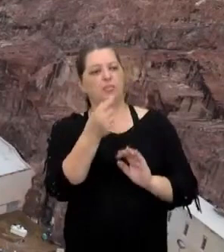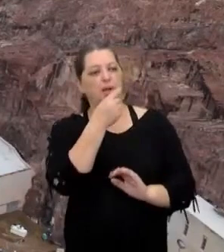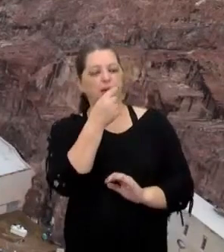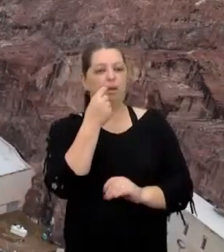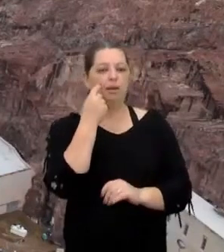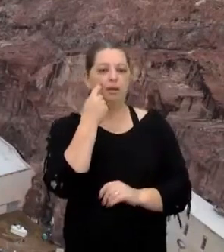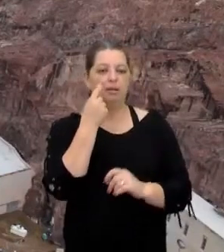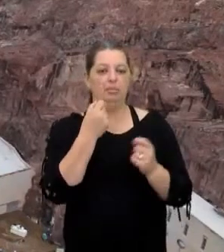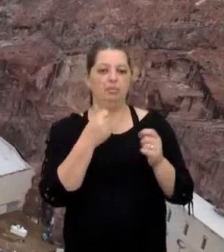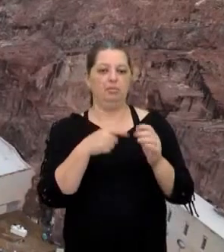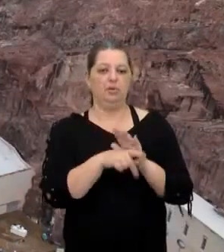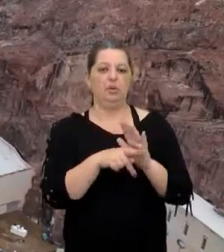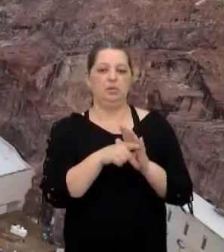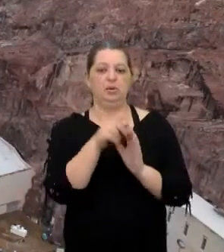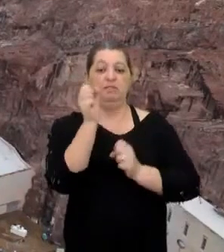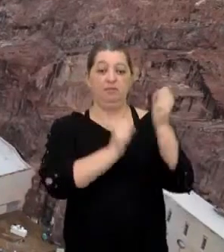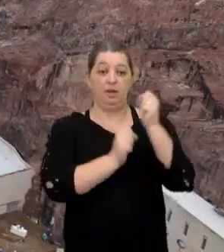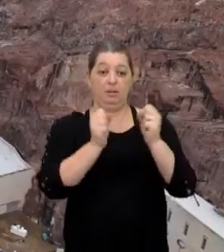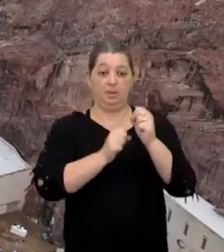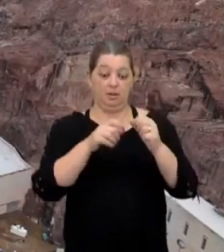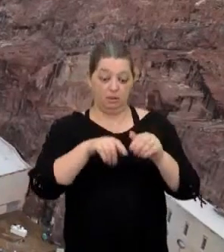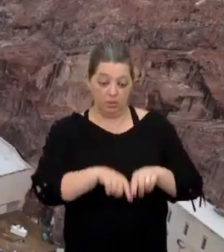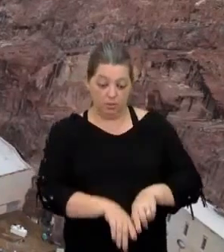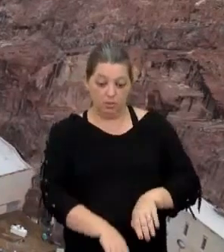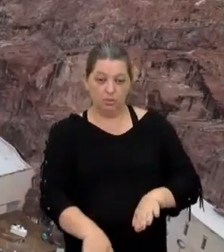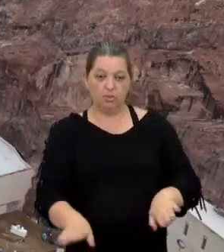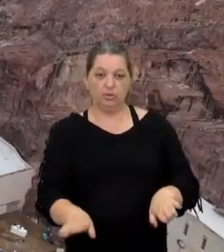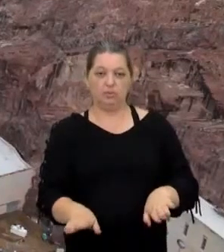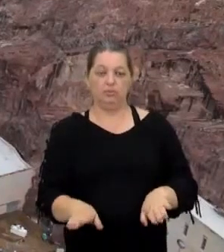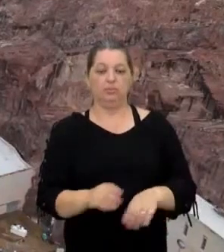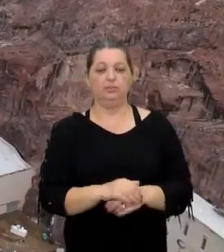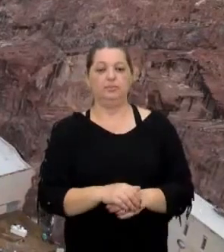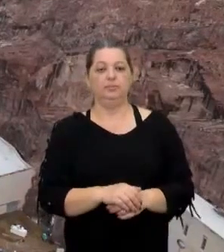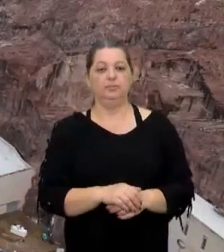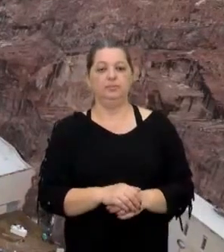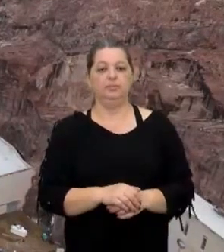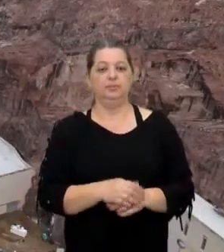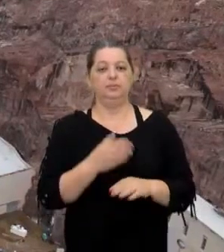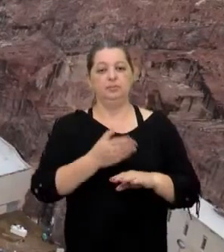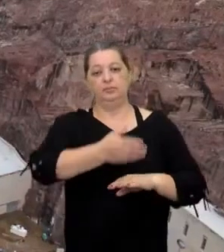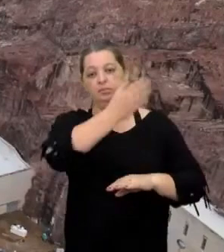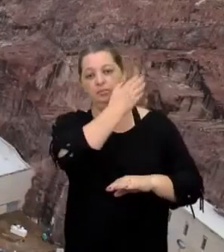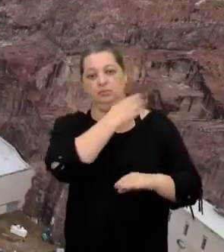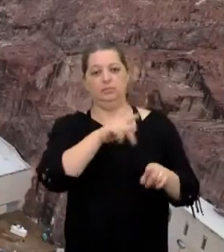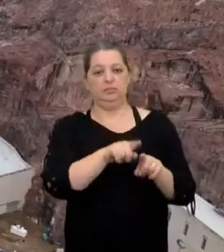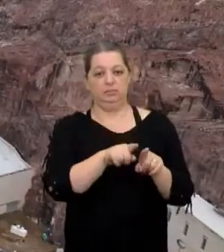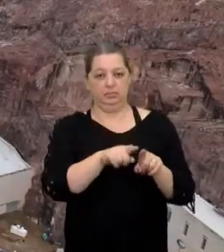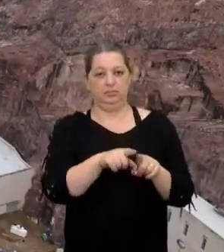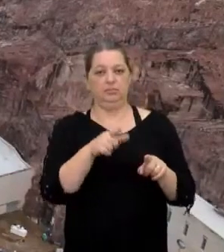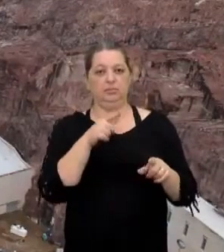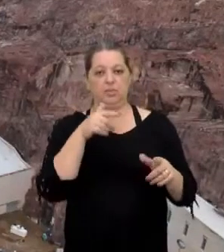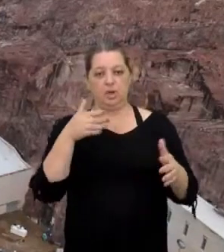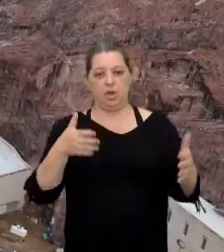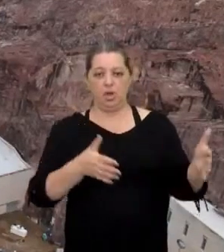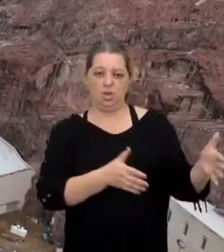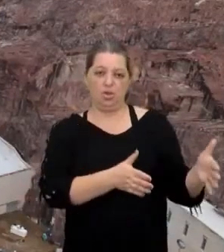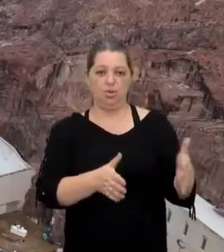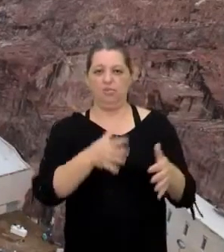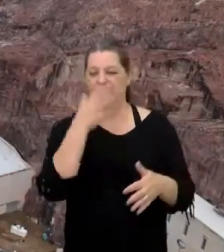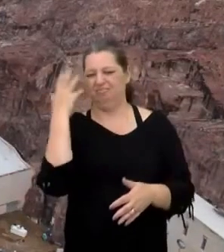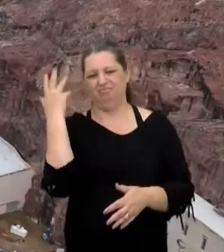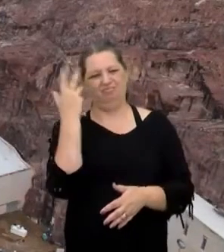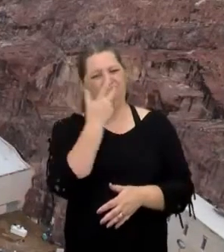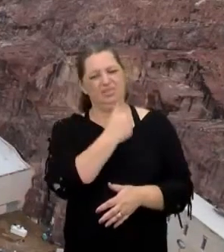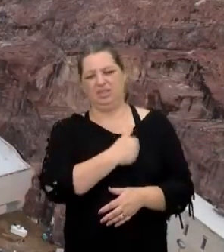a usina para baixo, né, e atrás aí, né, a região do Grand Canyon, o bonito Grand Canyon, né? Linda, essa imagem ficou